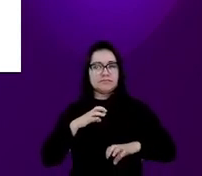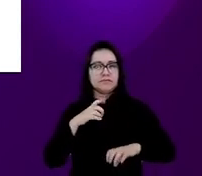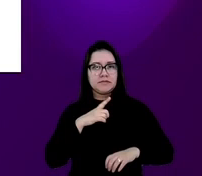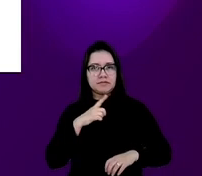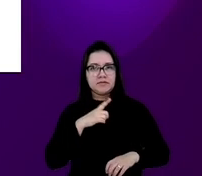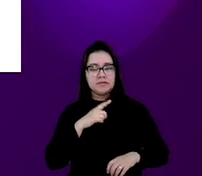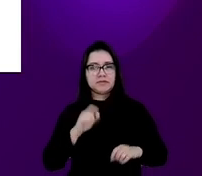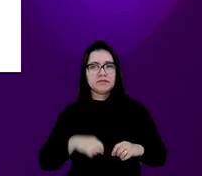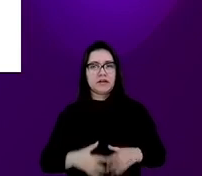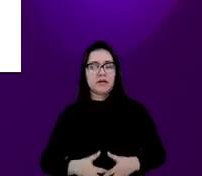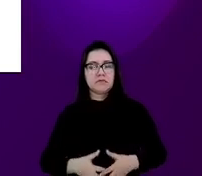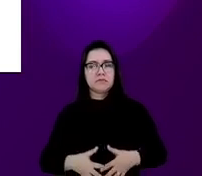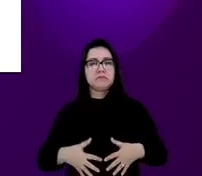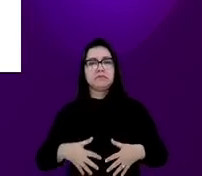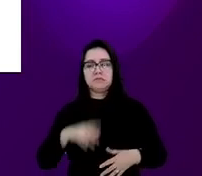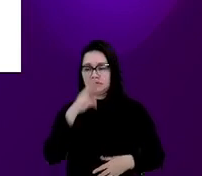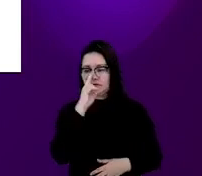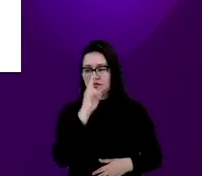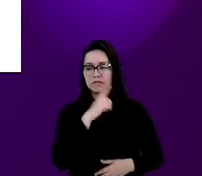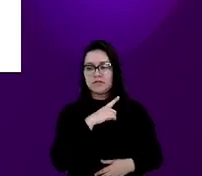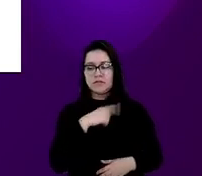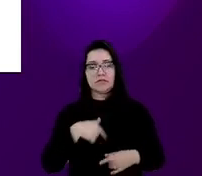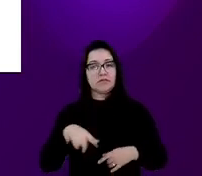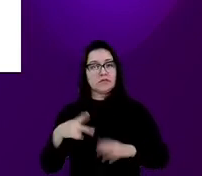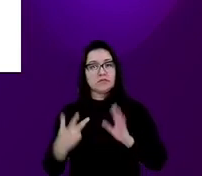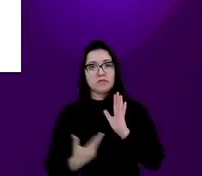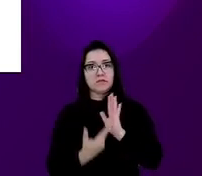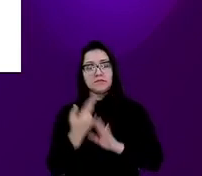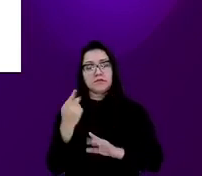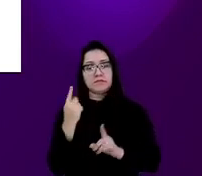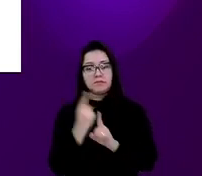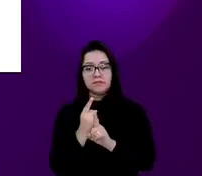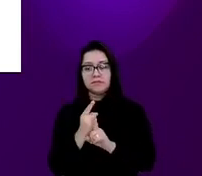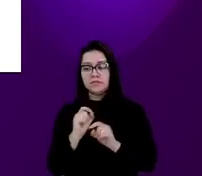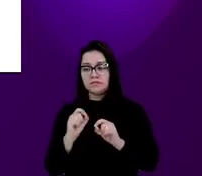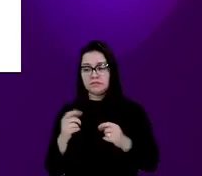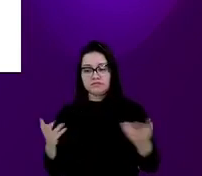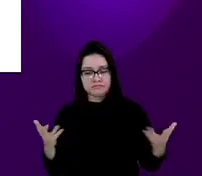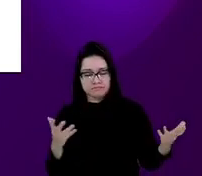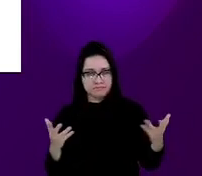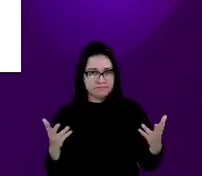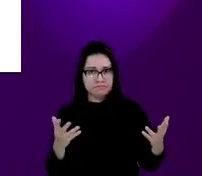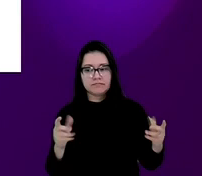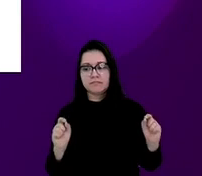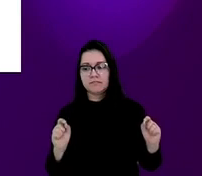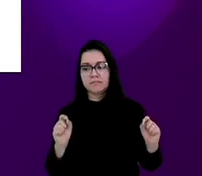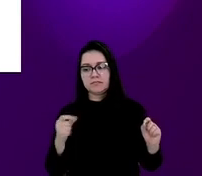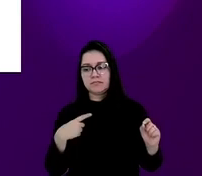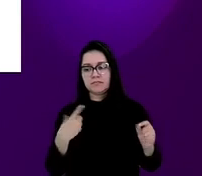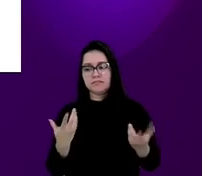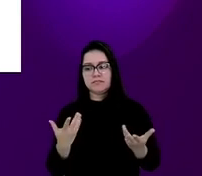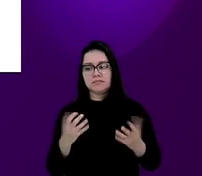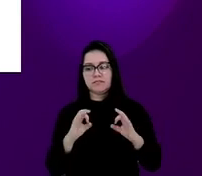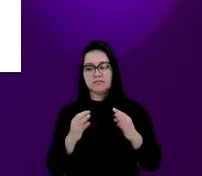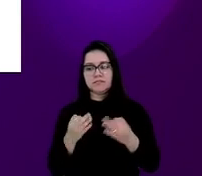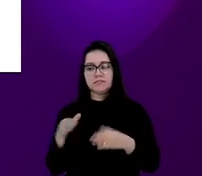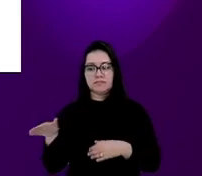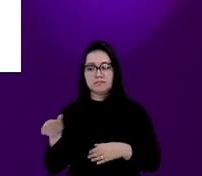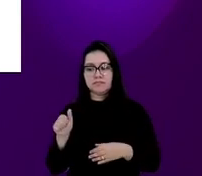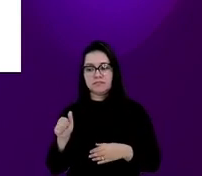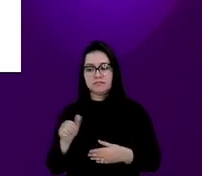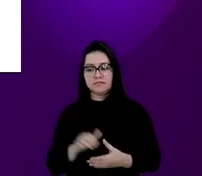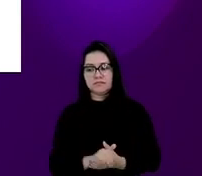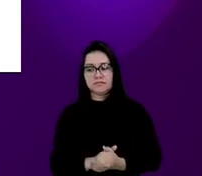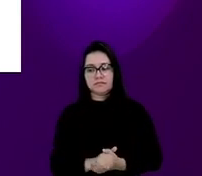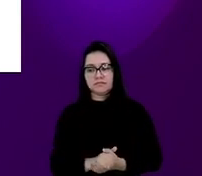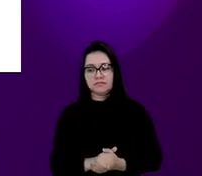abdômen agudo e foi para a cirurgia. Quando chegamos à cirurgia, não tinha muito o que fazer, chamamos a família e a